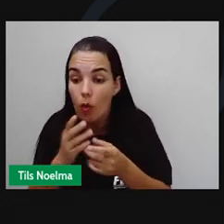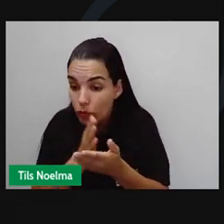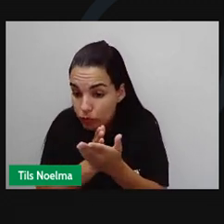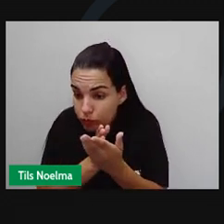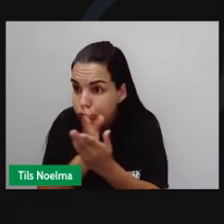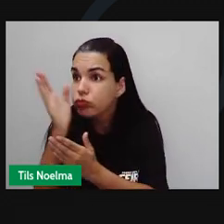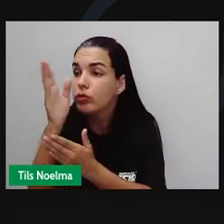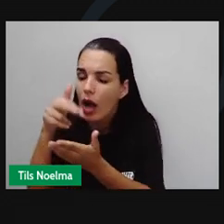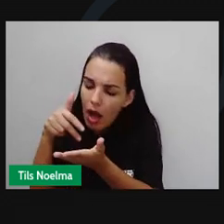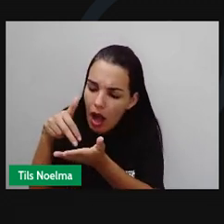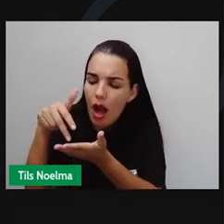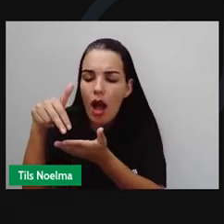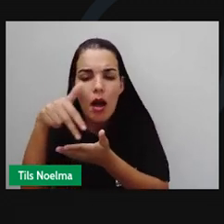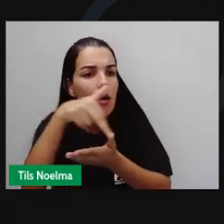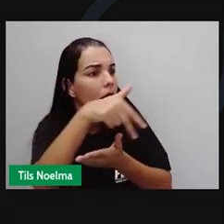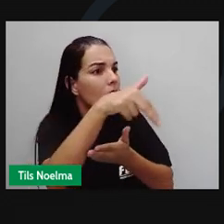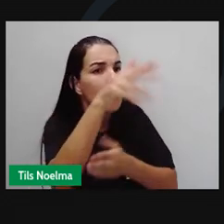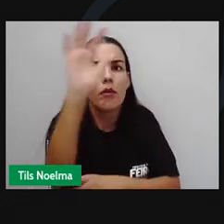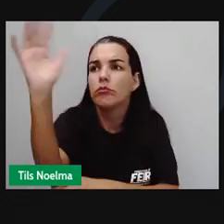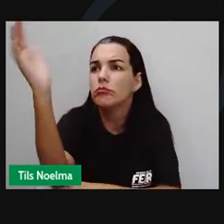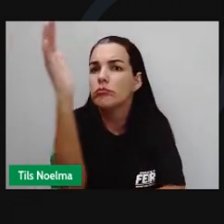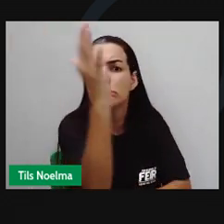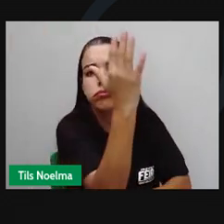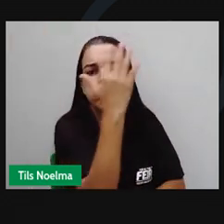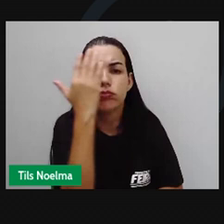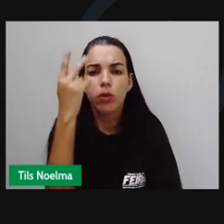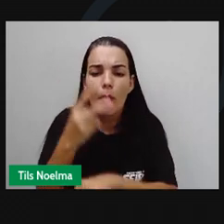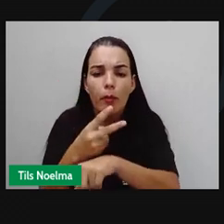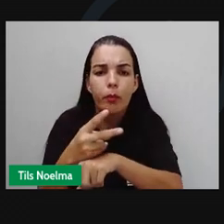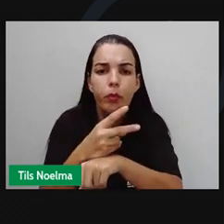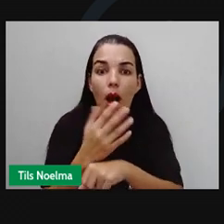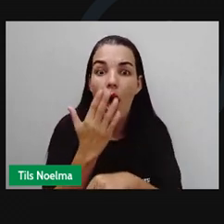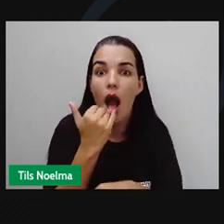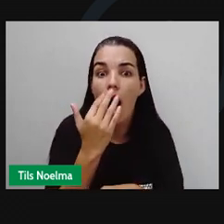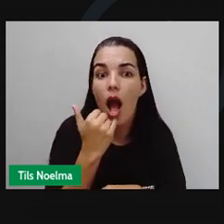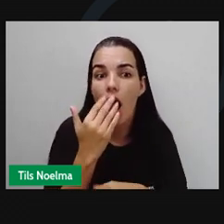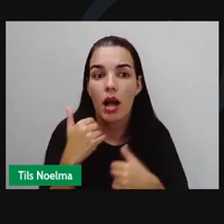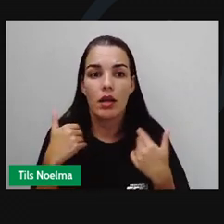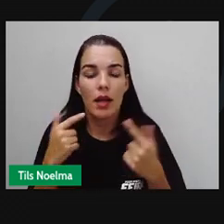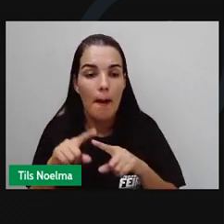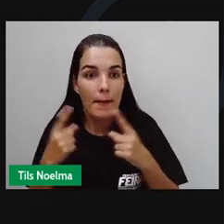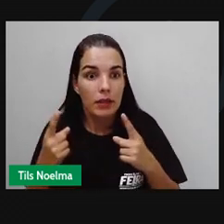de alimento na floresta. Mas, de forma